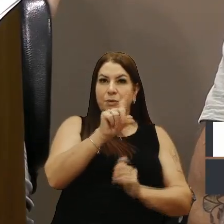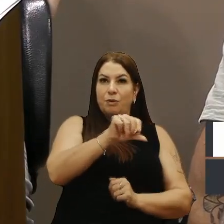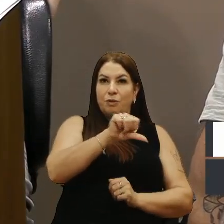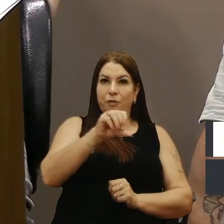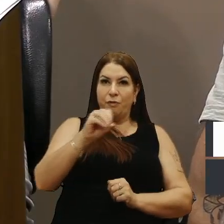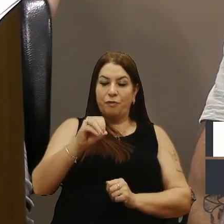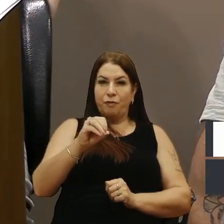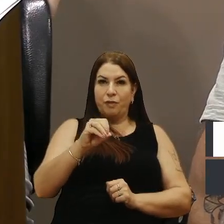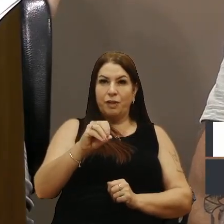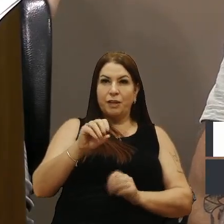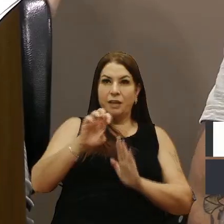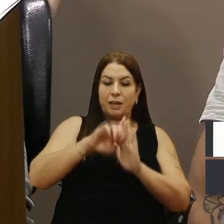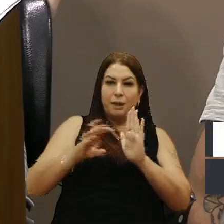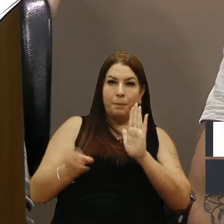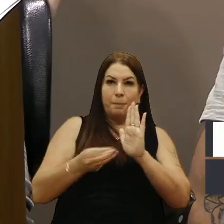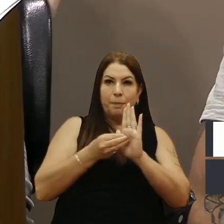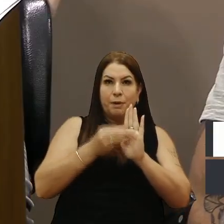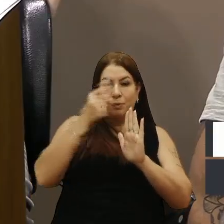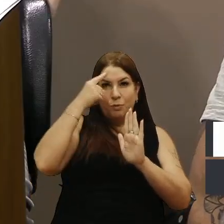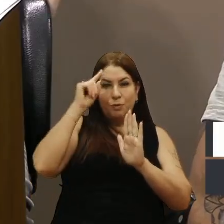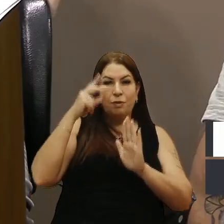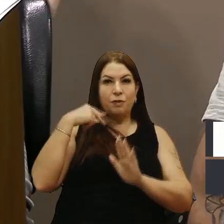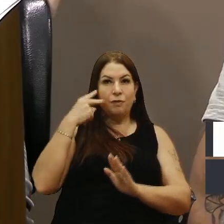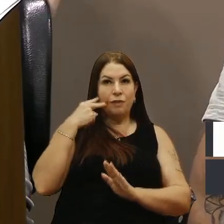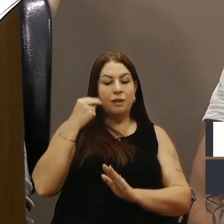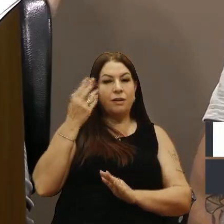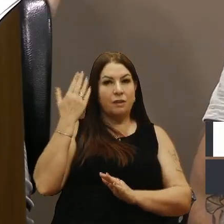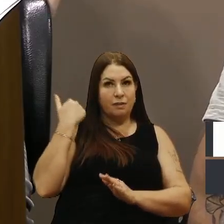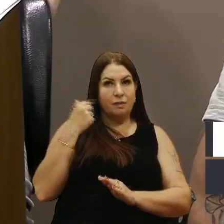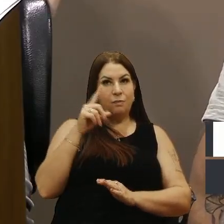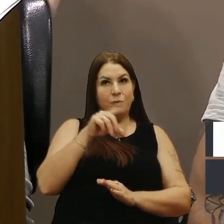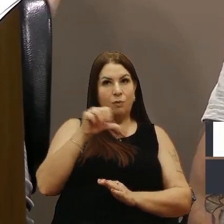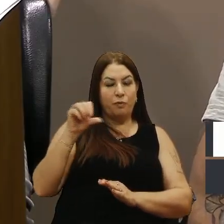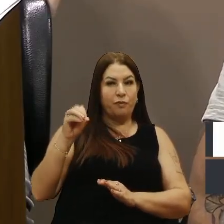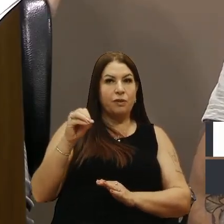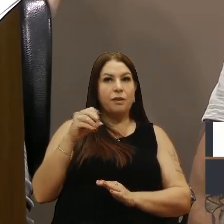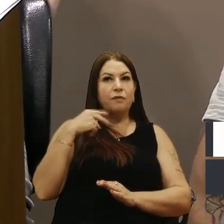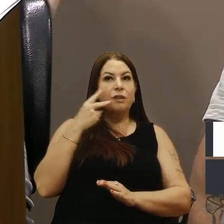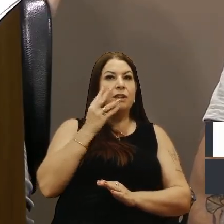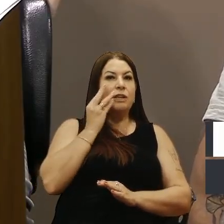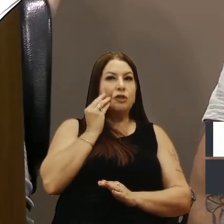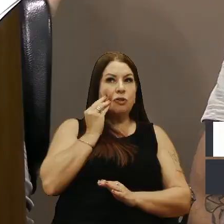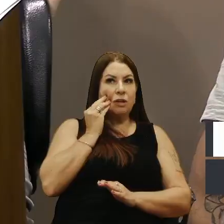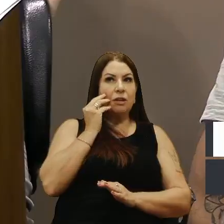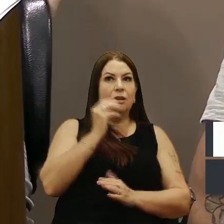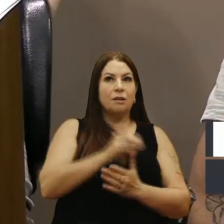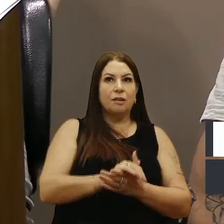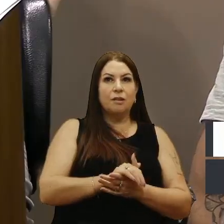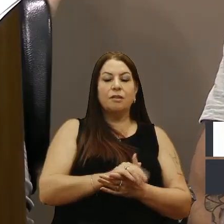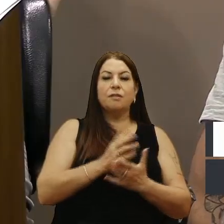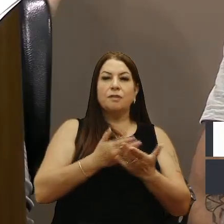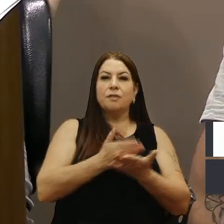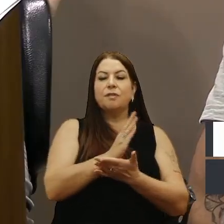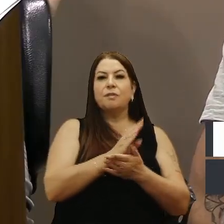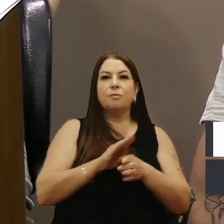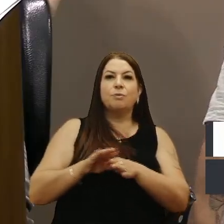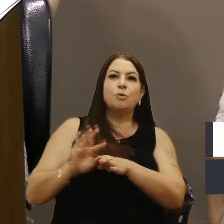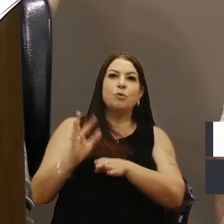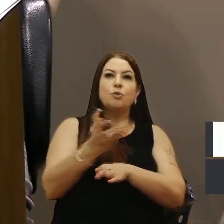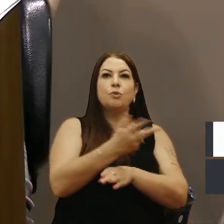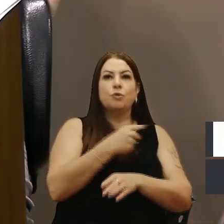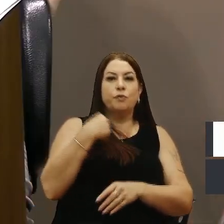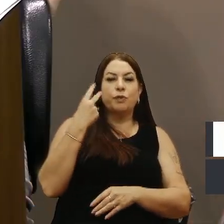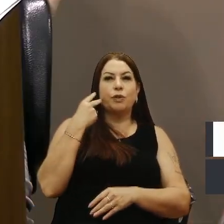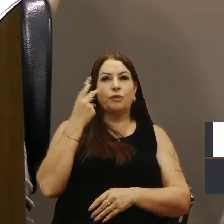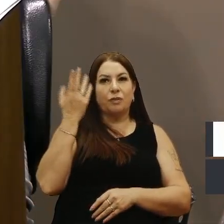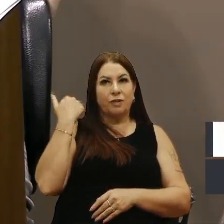1990, emenda de autoria do então vereador à época, em 1990, do vereador Zoraide Silva, aprovada por todos os vereadores